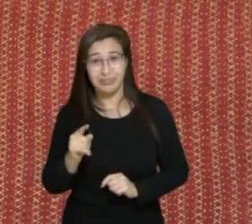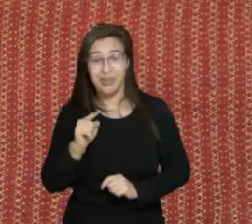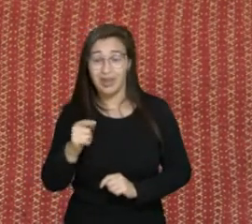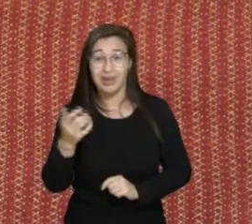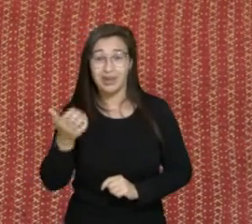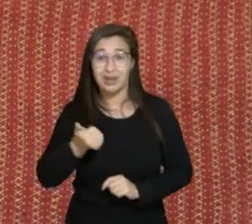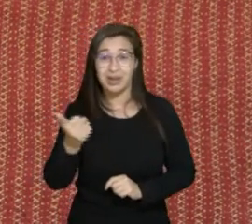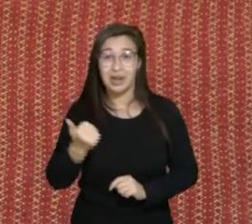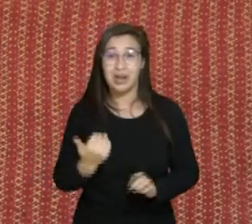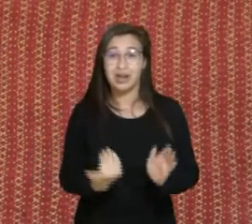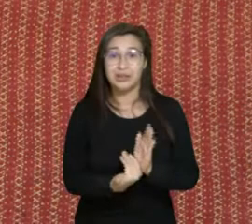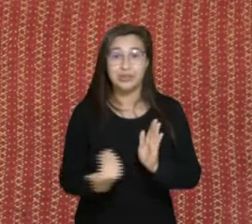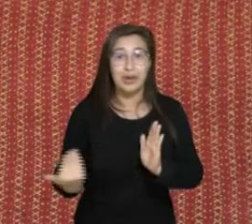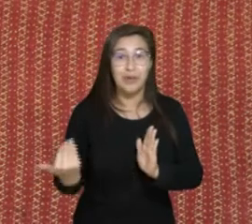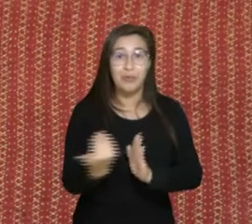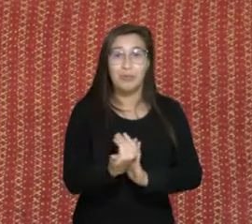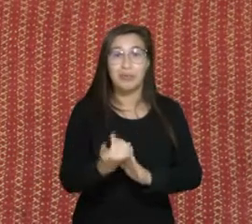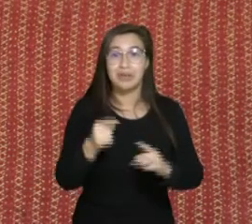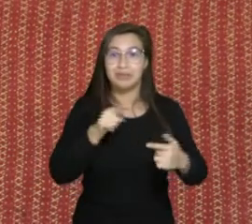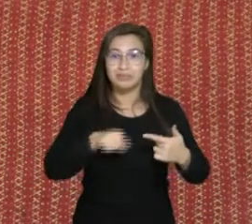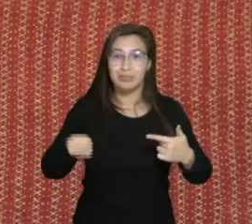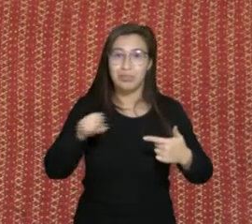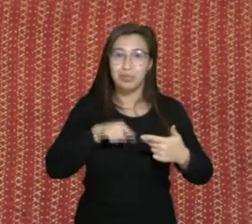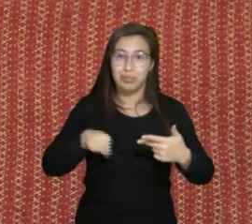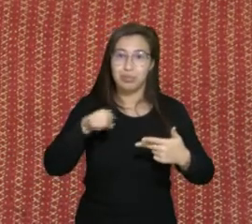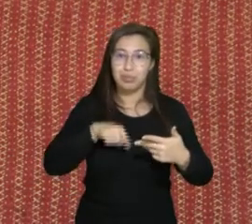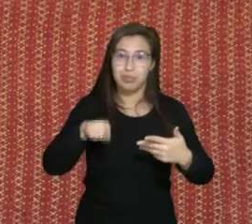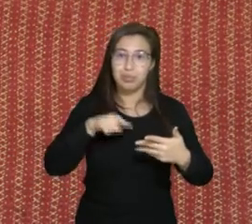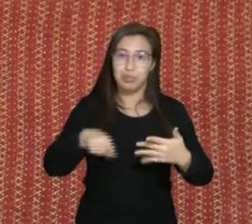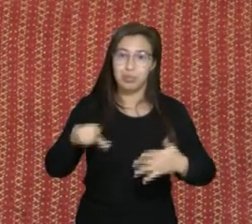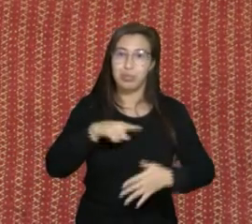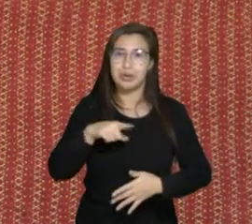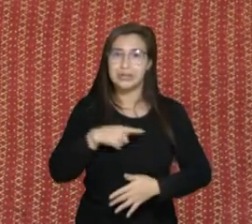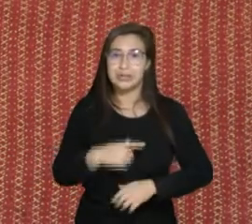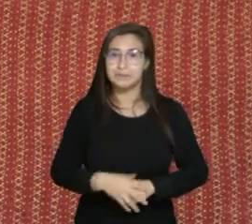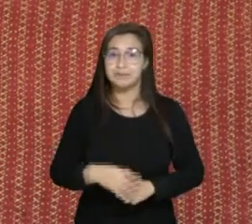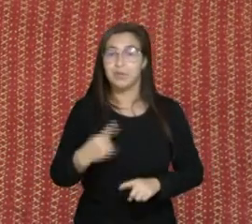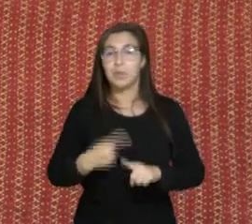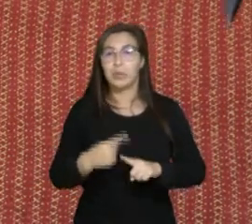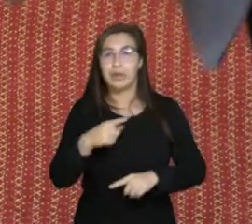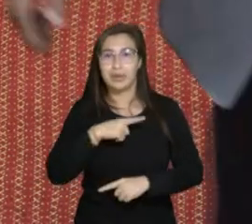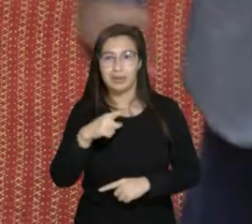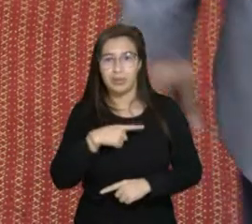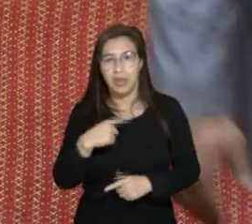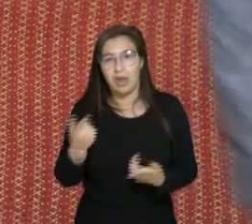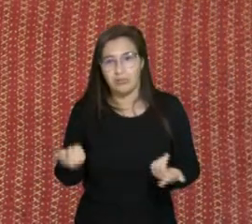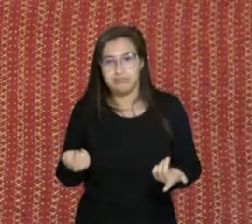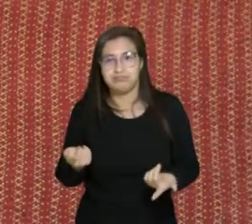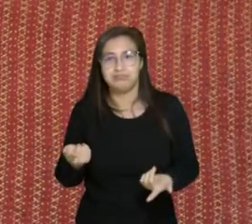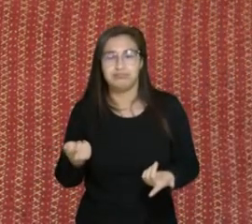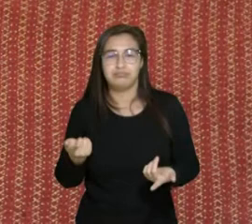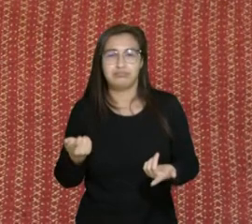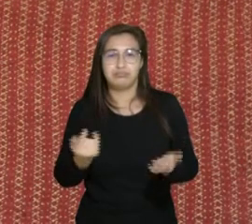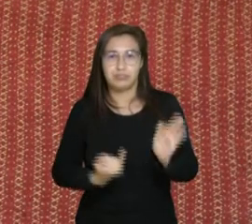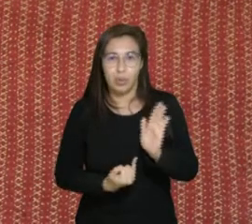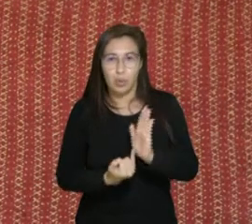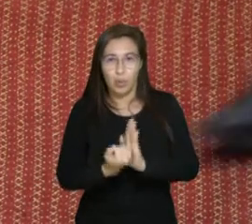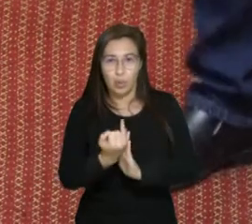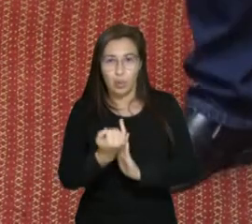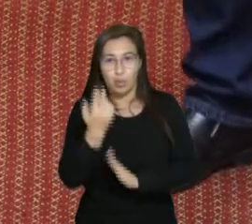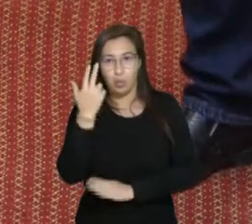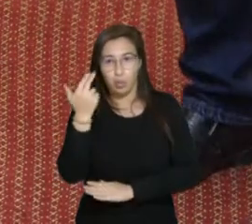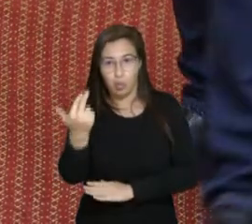aumenta a cada semana temos sim um fator inflacionário aqui mas também também